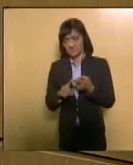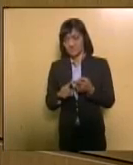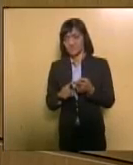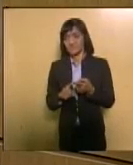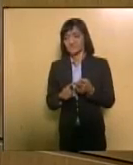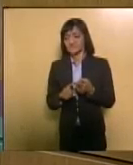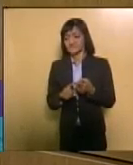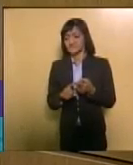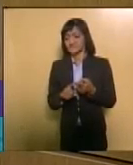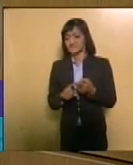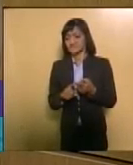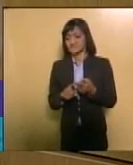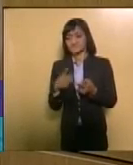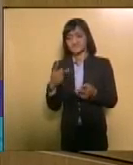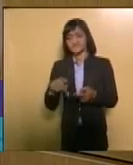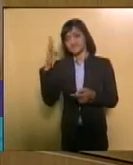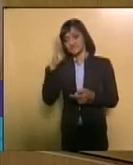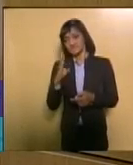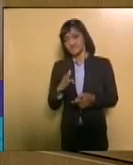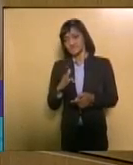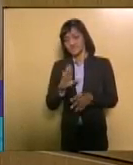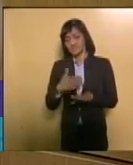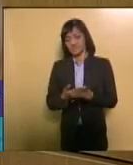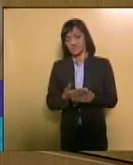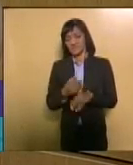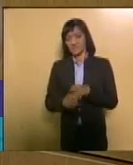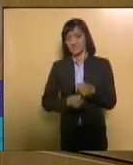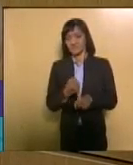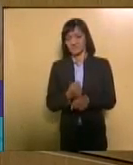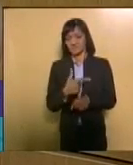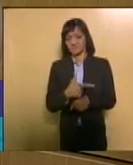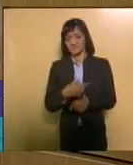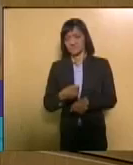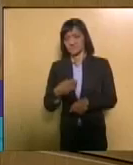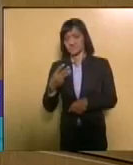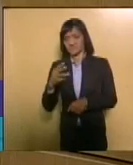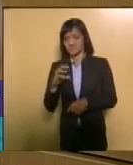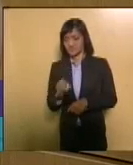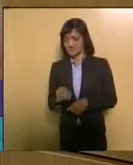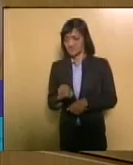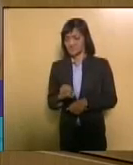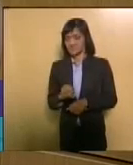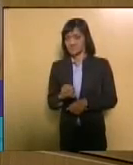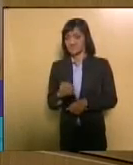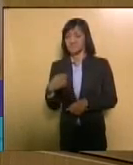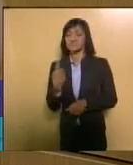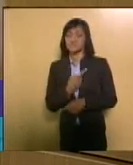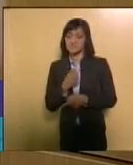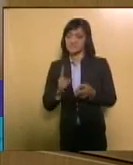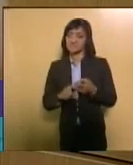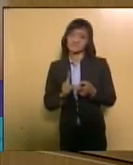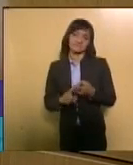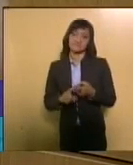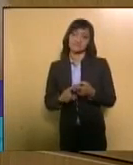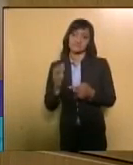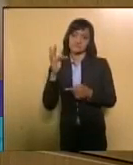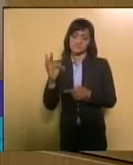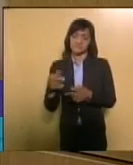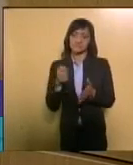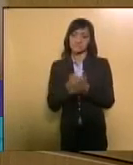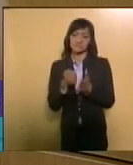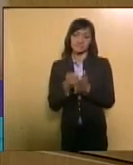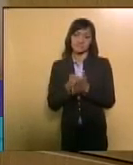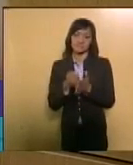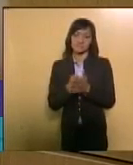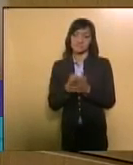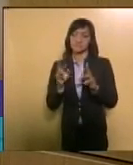feminino pro estado brasileiro até 2030 então nós seramos seremos também cobrados nas esferas e